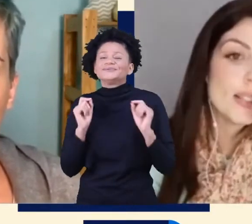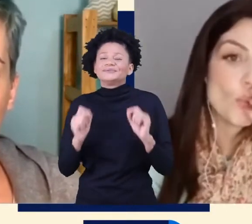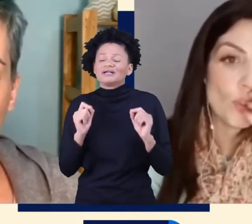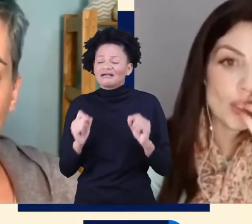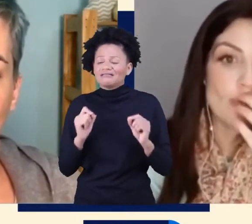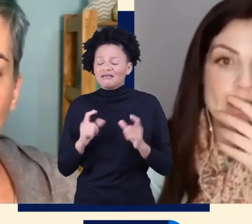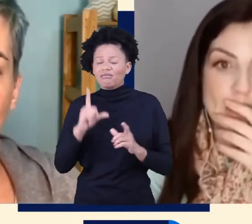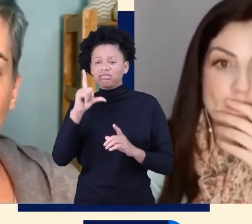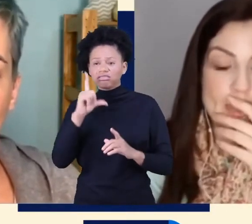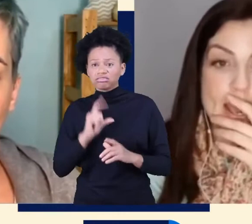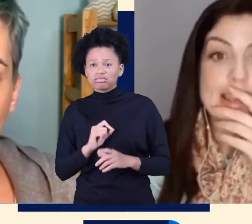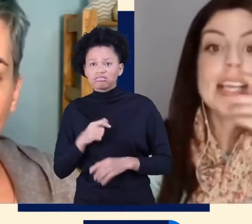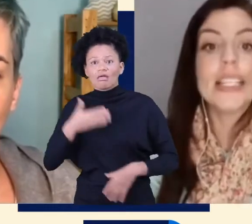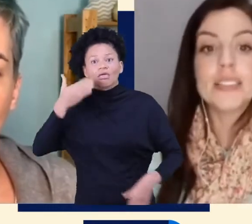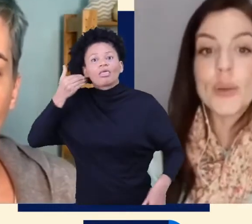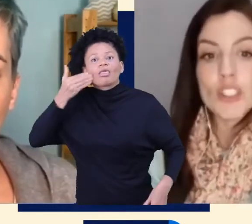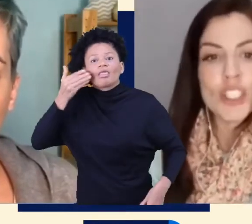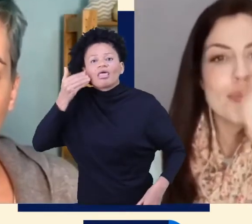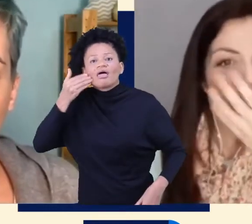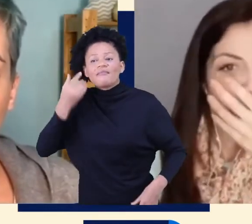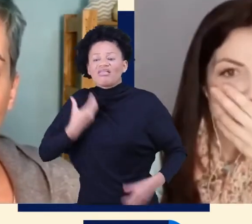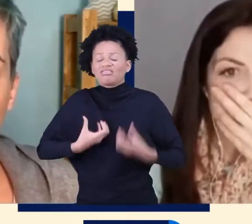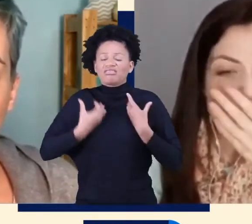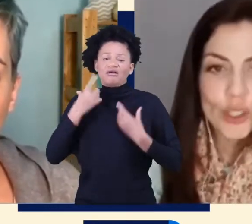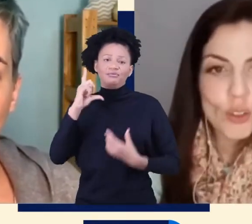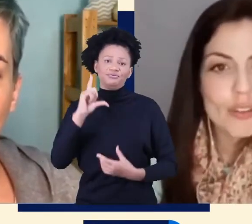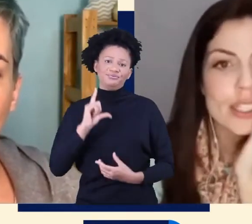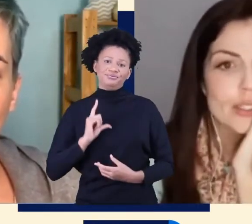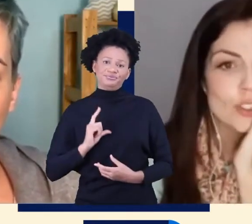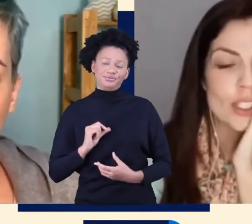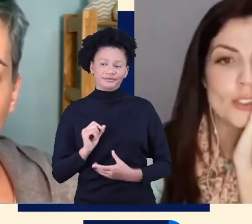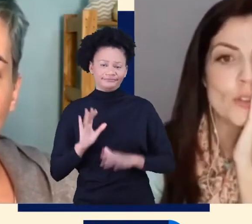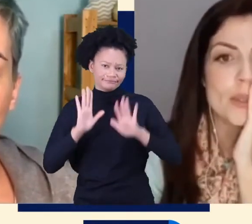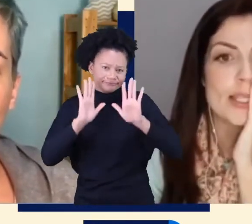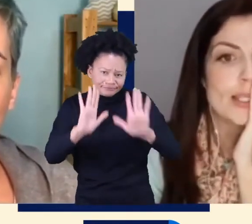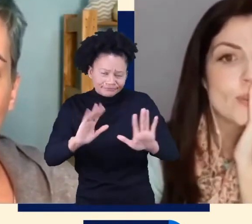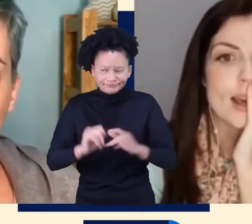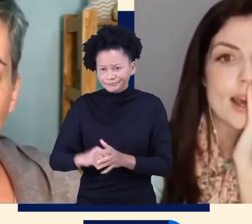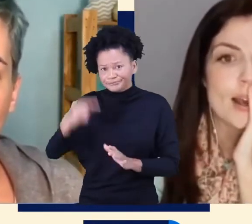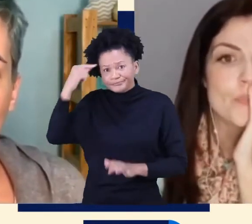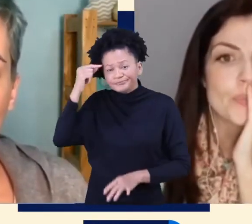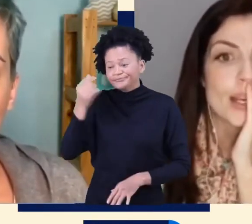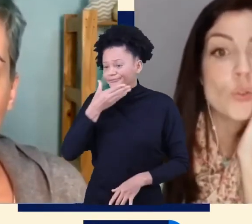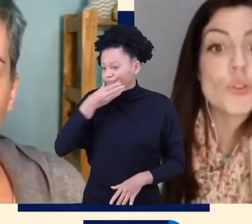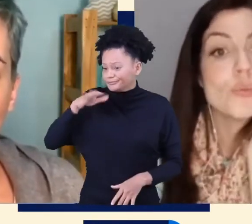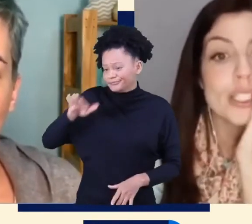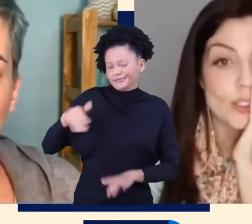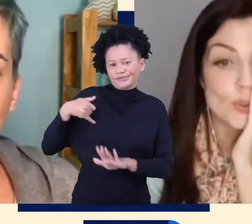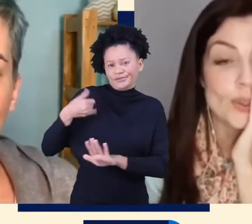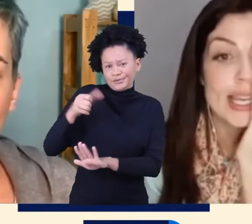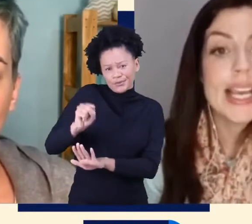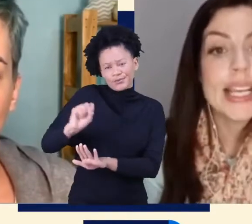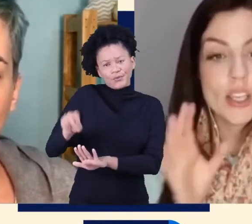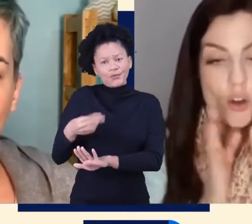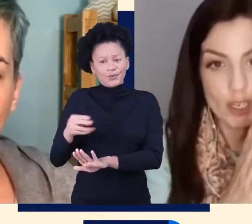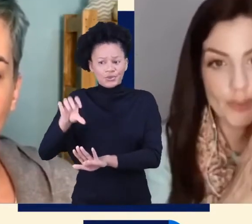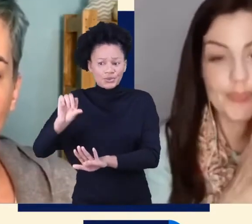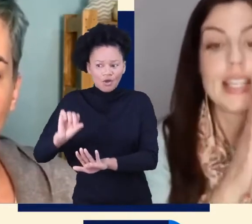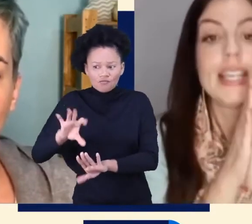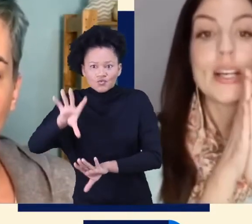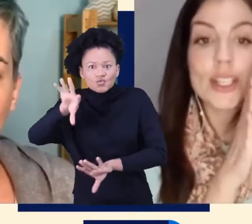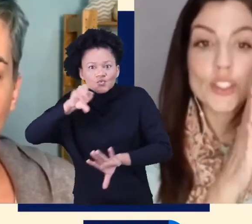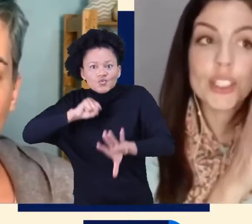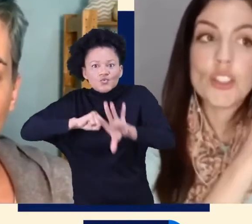mais se assiste pornografia, tá? Então, imagina meninos de 8, 9 anos, gente, começando a consumir isso. E